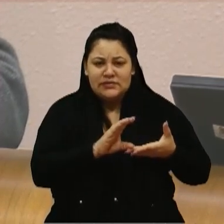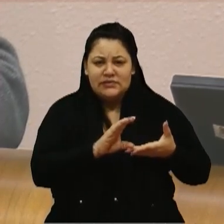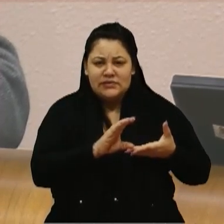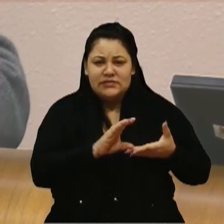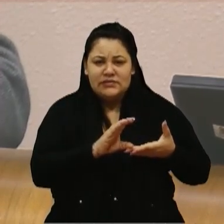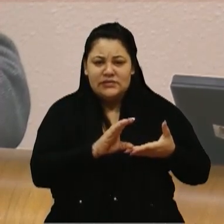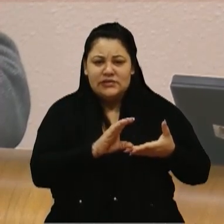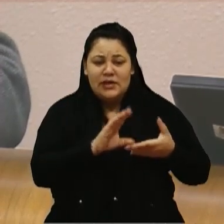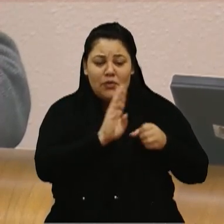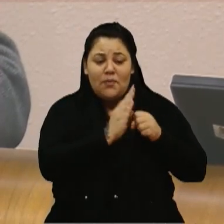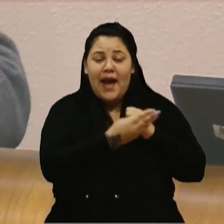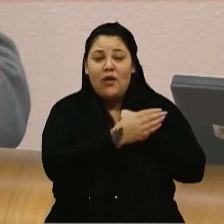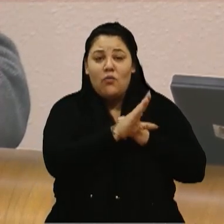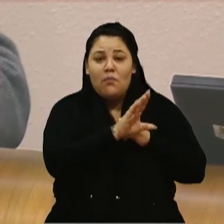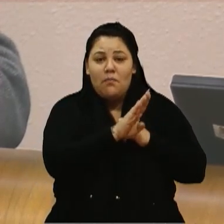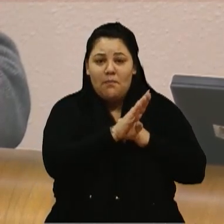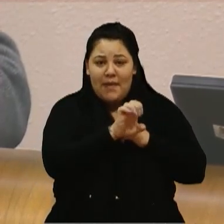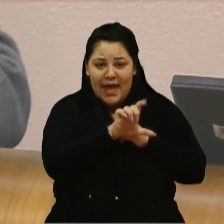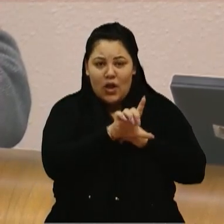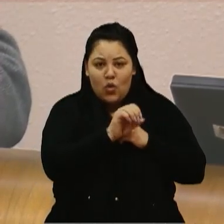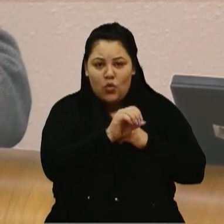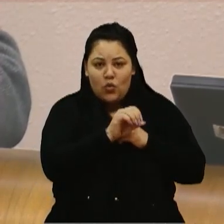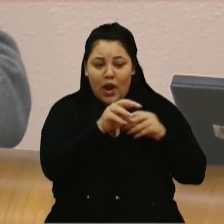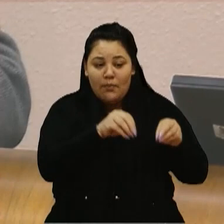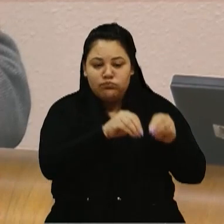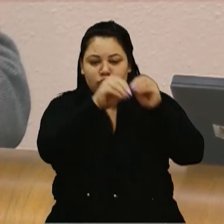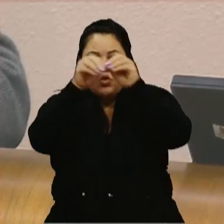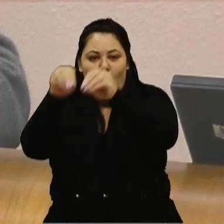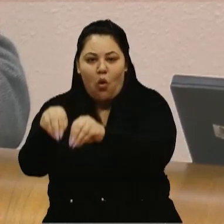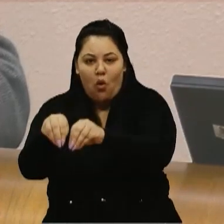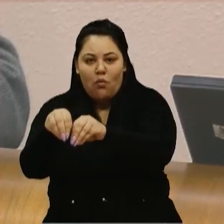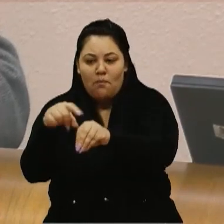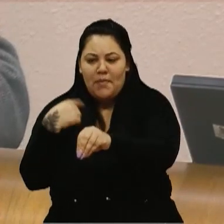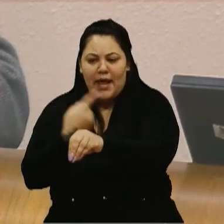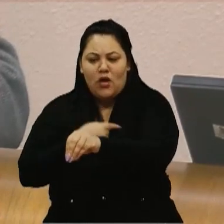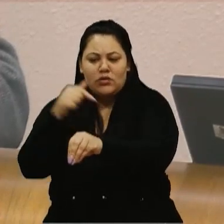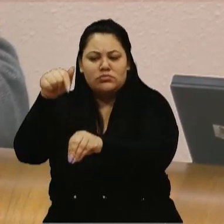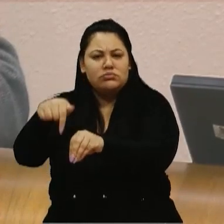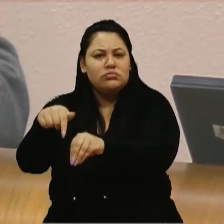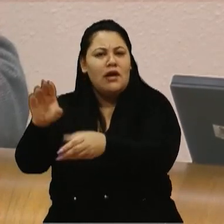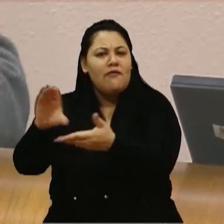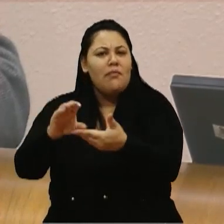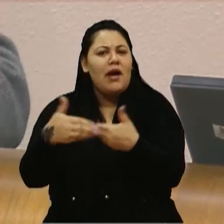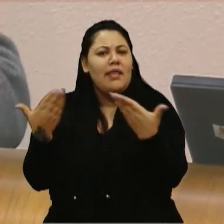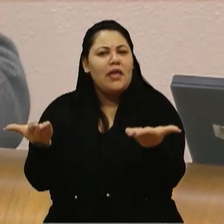Belo Horizonte para nós. Onde é que está esse dinheiro?